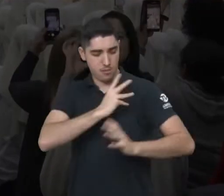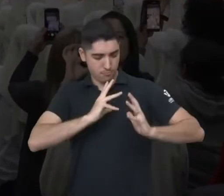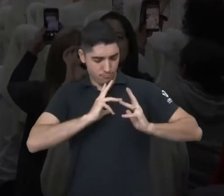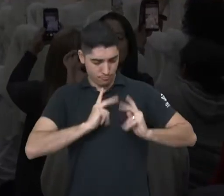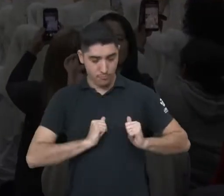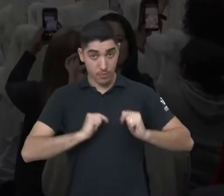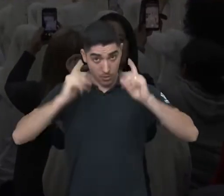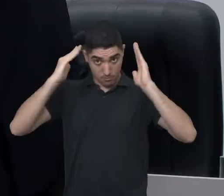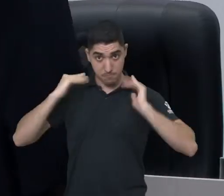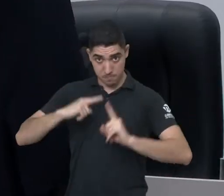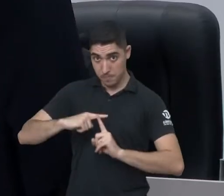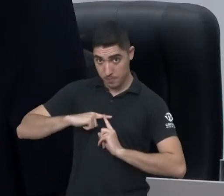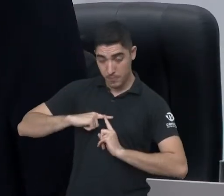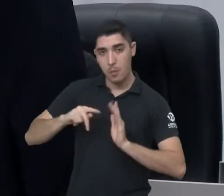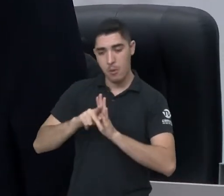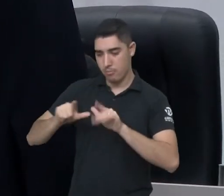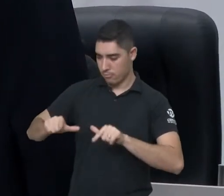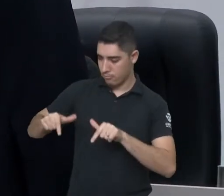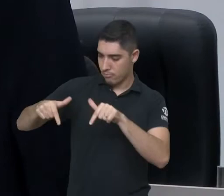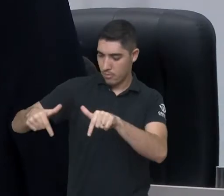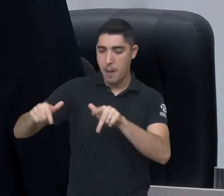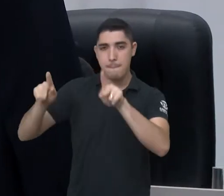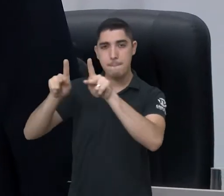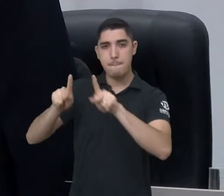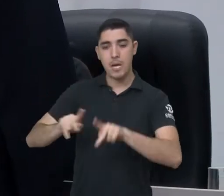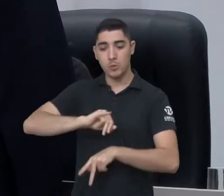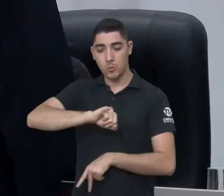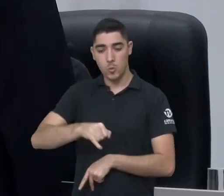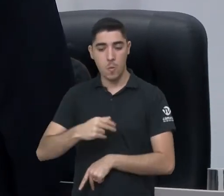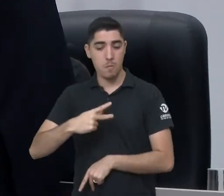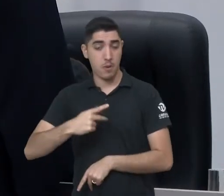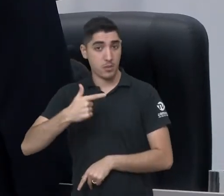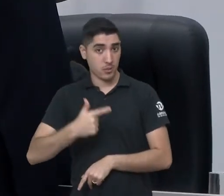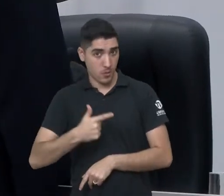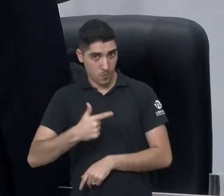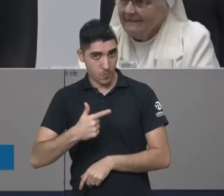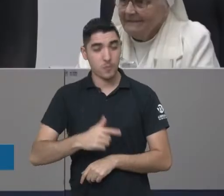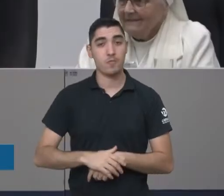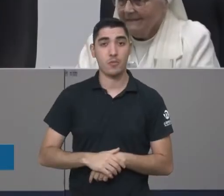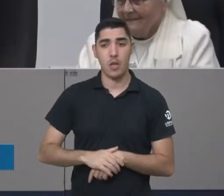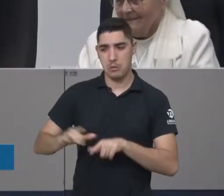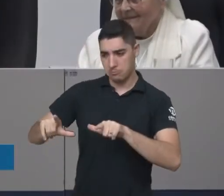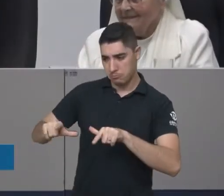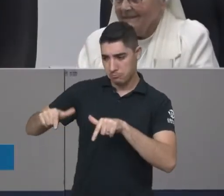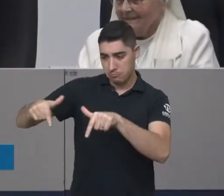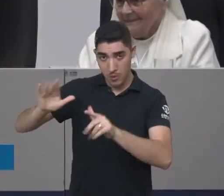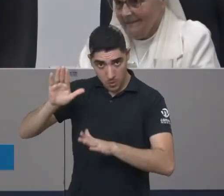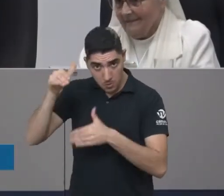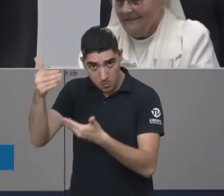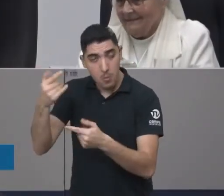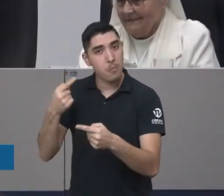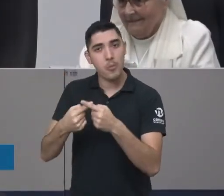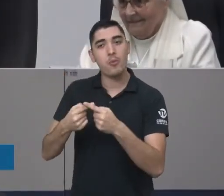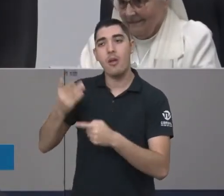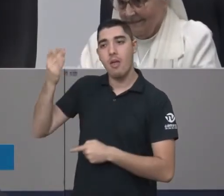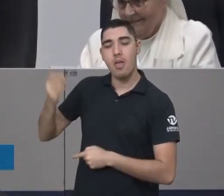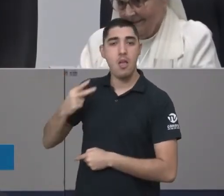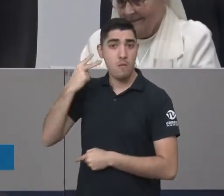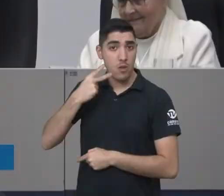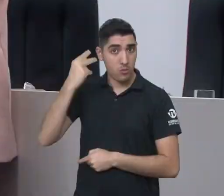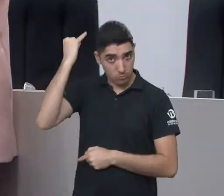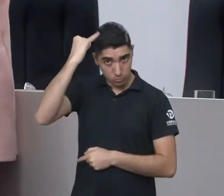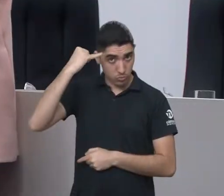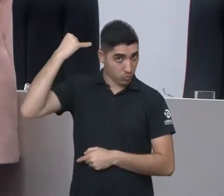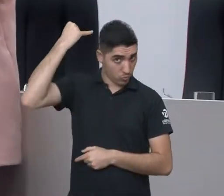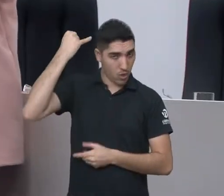Maria Imaculada com a medalha Mérito da Paz Papa João Paulo II. A honraria foi concedida pelo